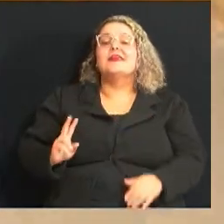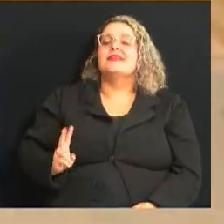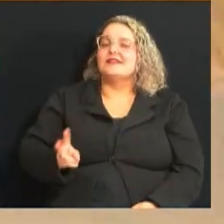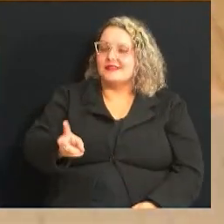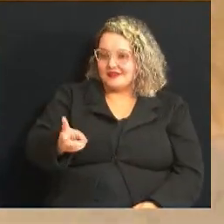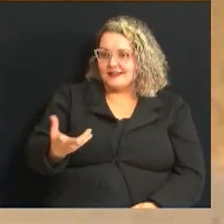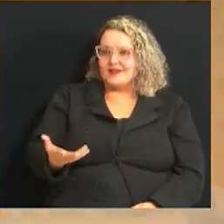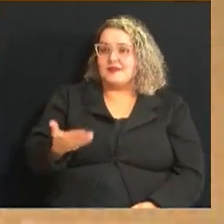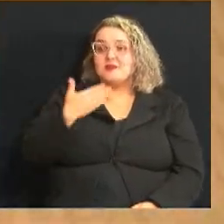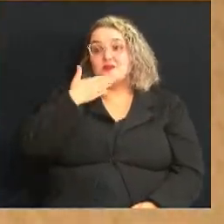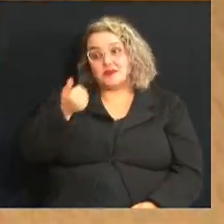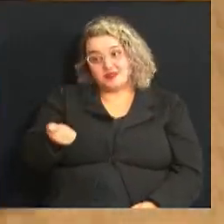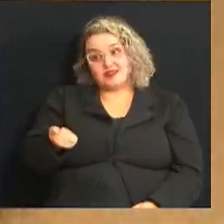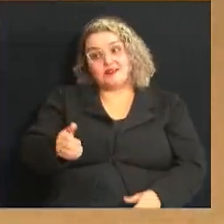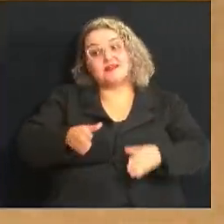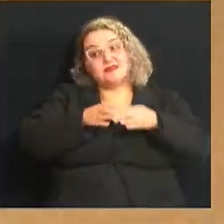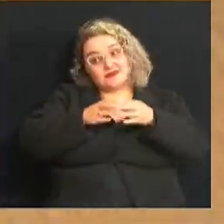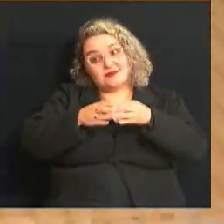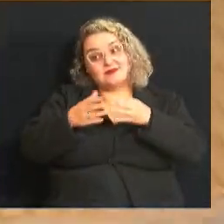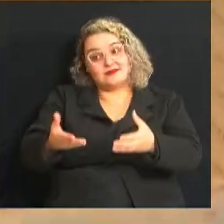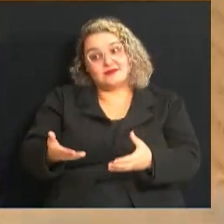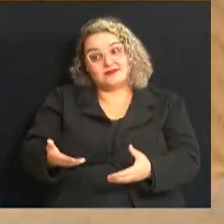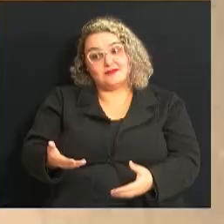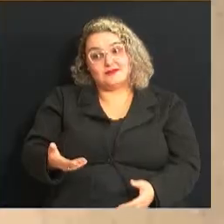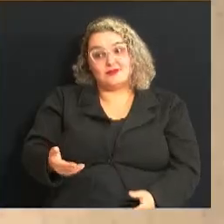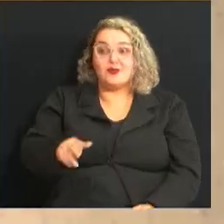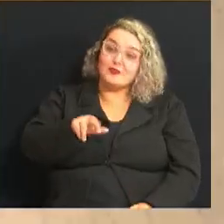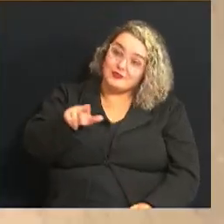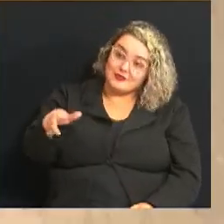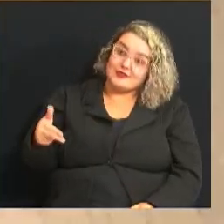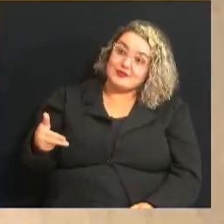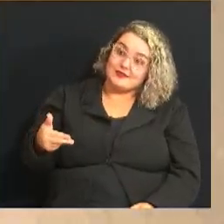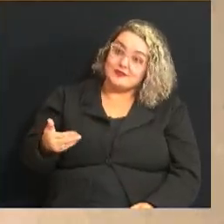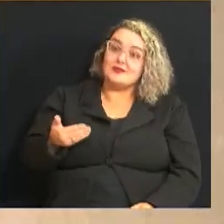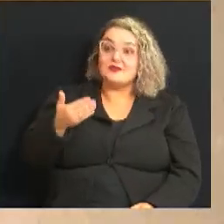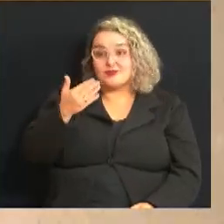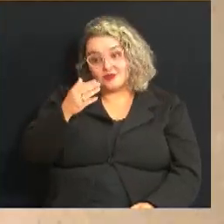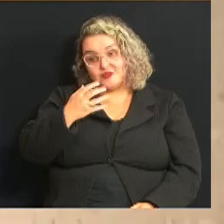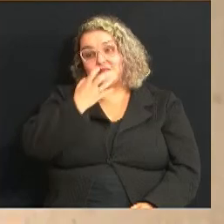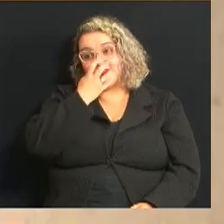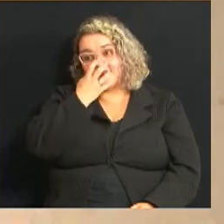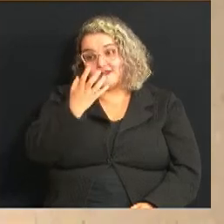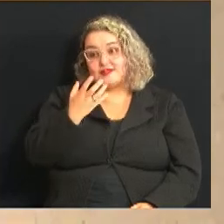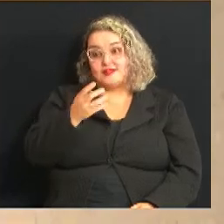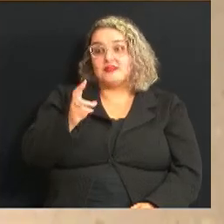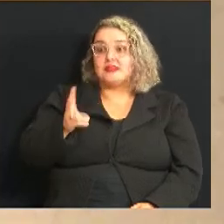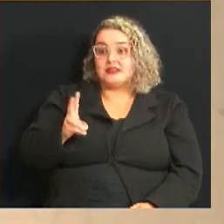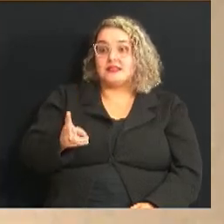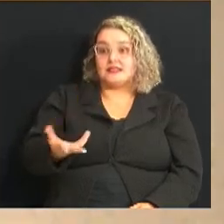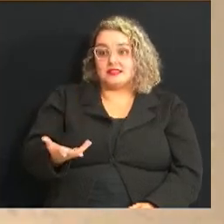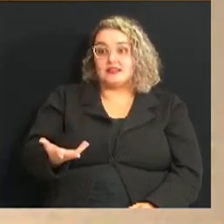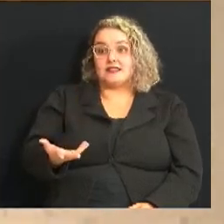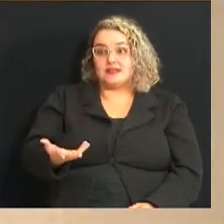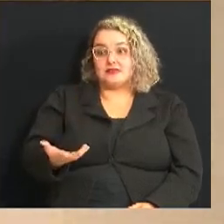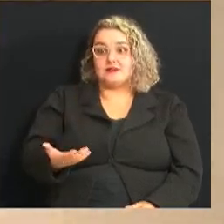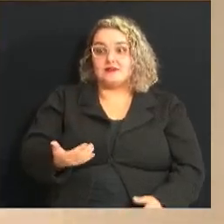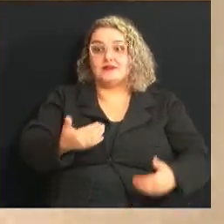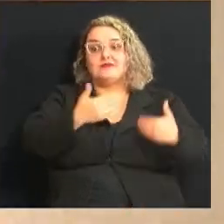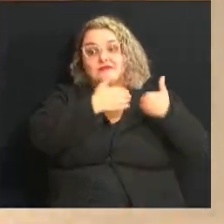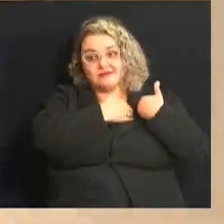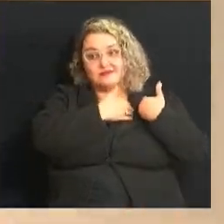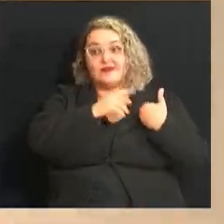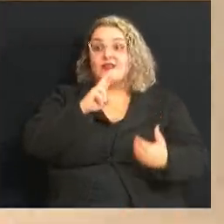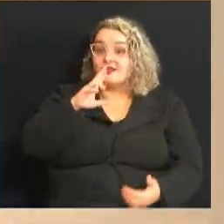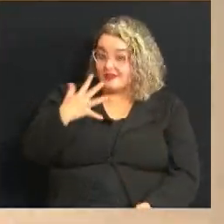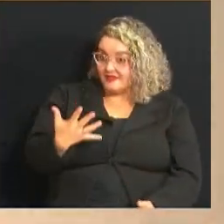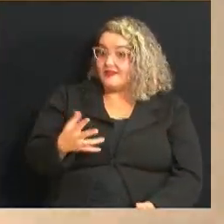de melhorar a convivência com os irmãos caninos. E com a participação direta dos tutores, os resultados já são